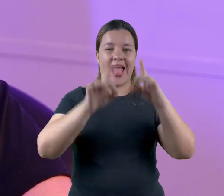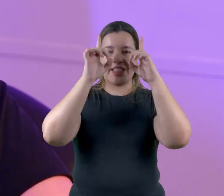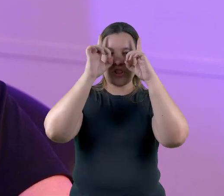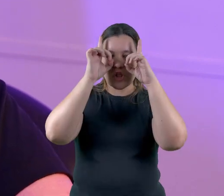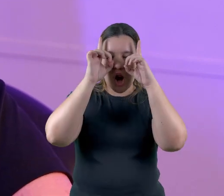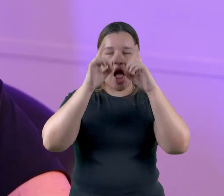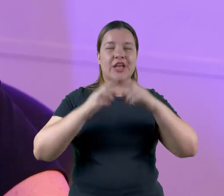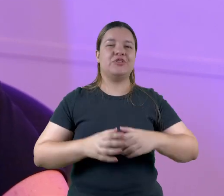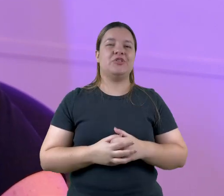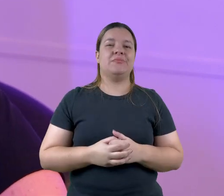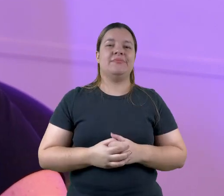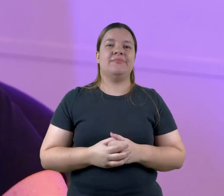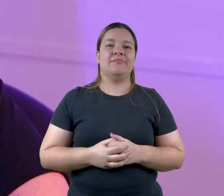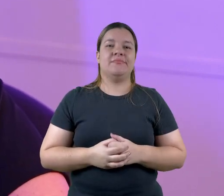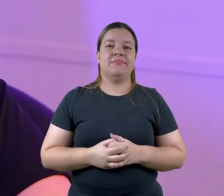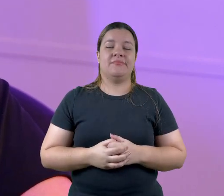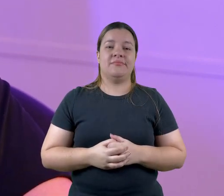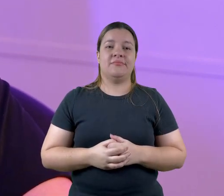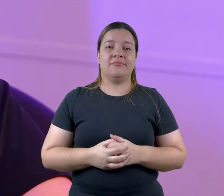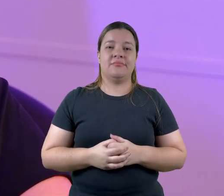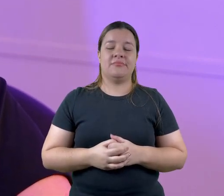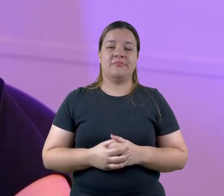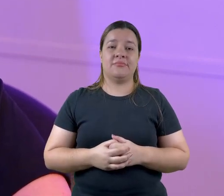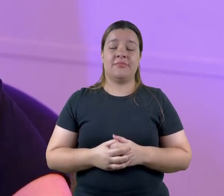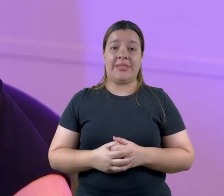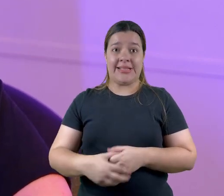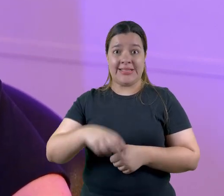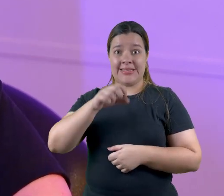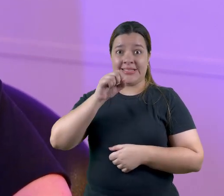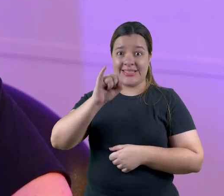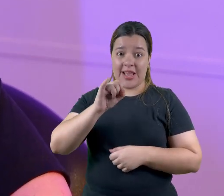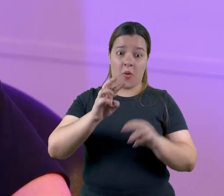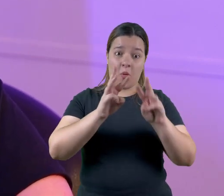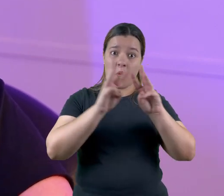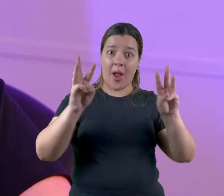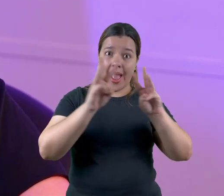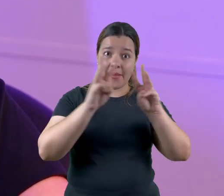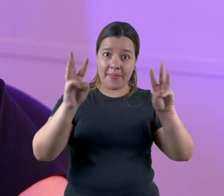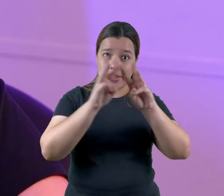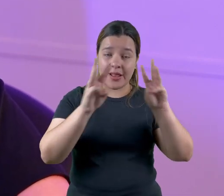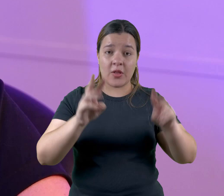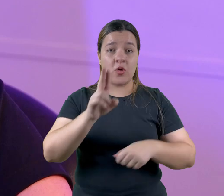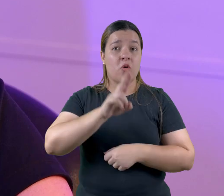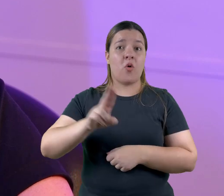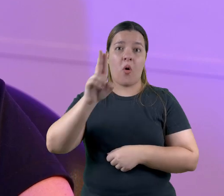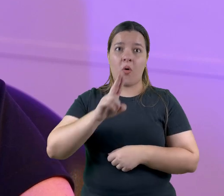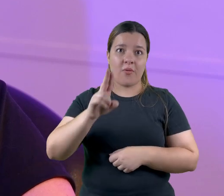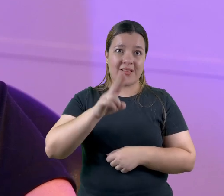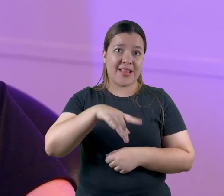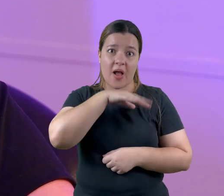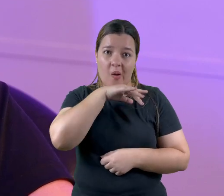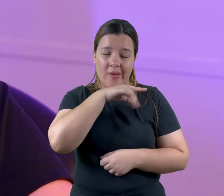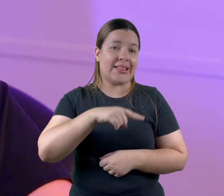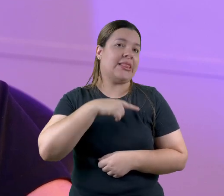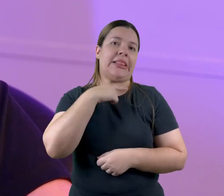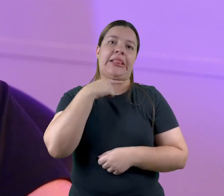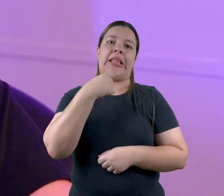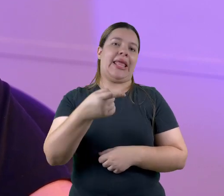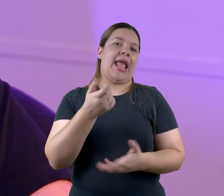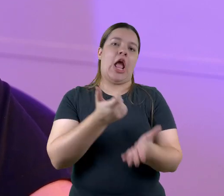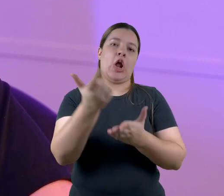Android e tudo eh Se o se o app não tiver uma boa usabilidade ninguém